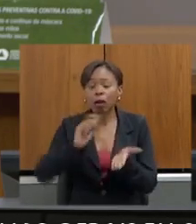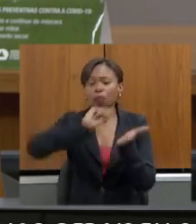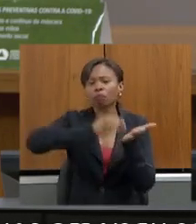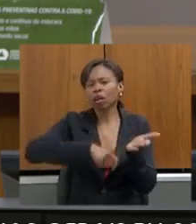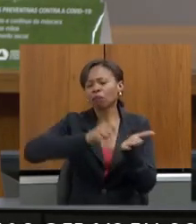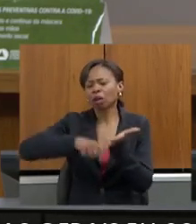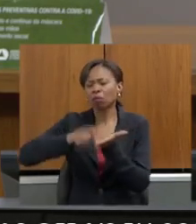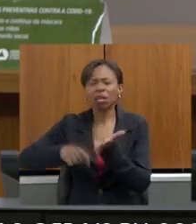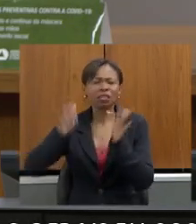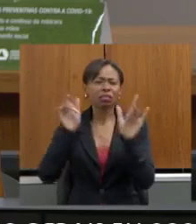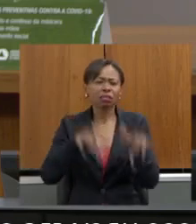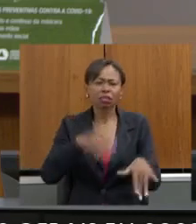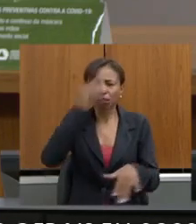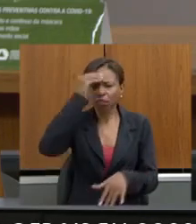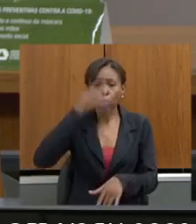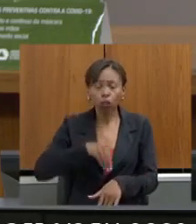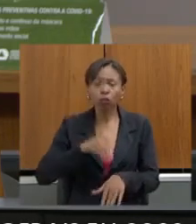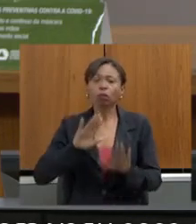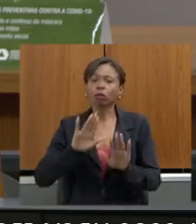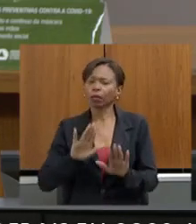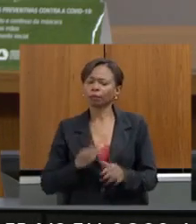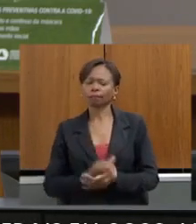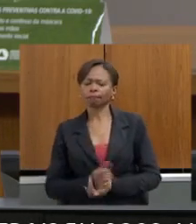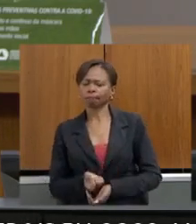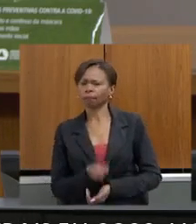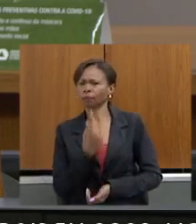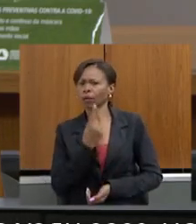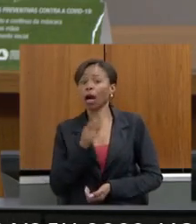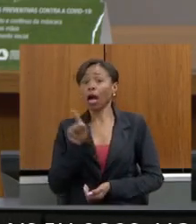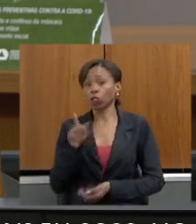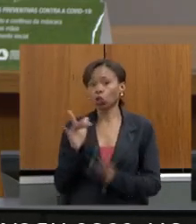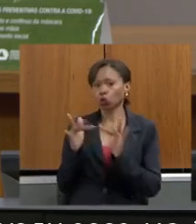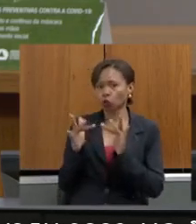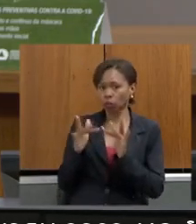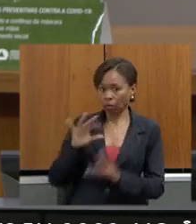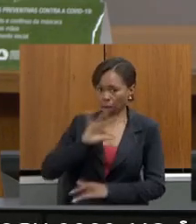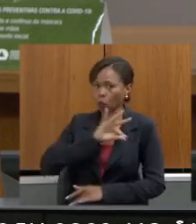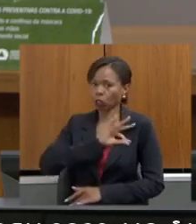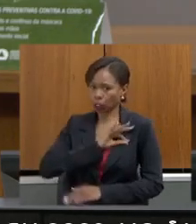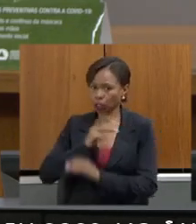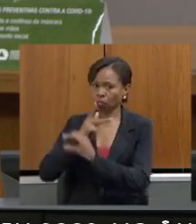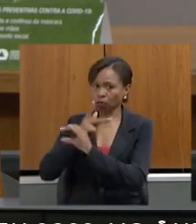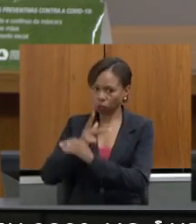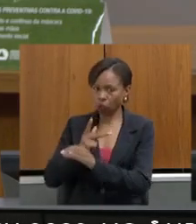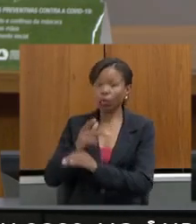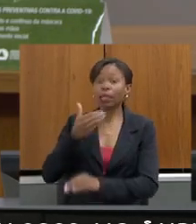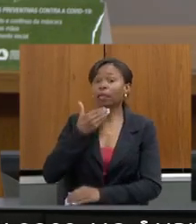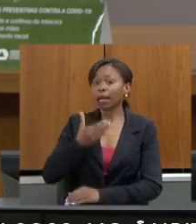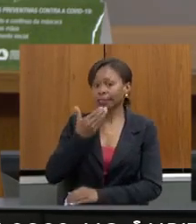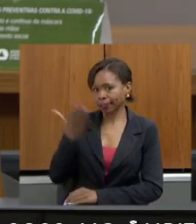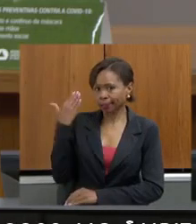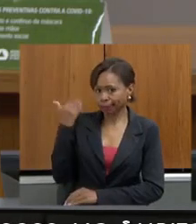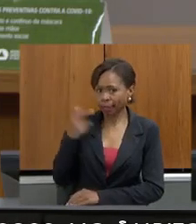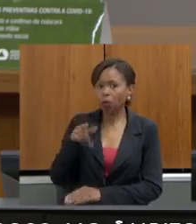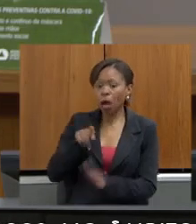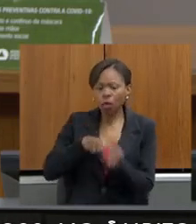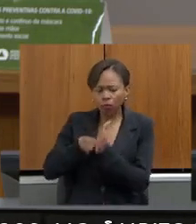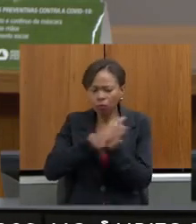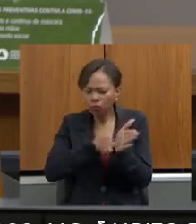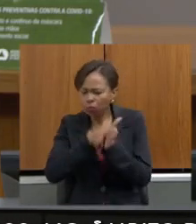acender o sinal vermelho mas entramos em contato com a polícia civil em dezembro do ano passado e através de um trabalho de investigação